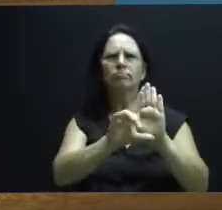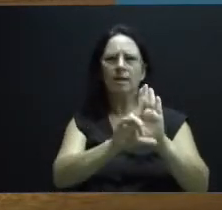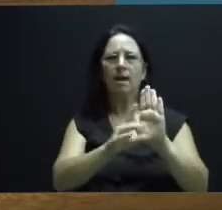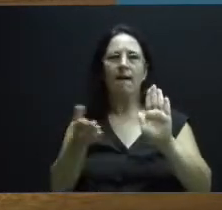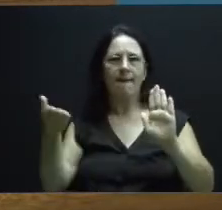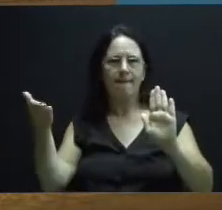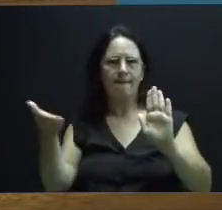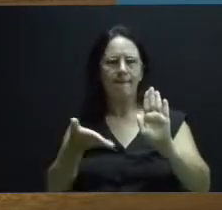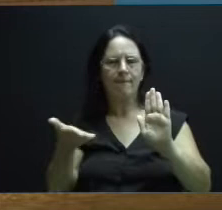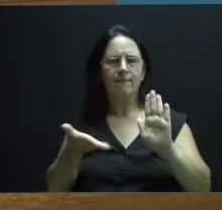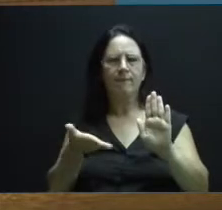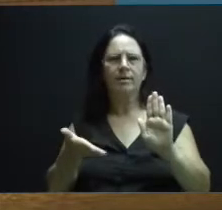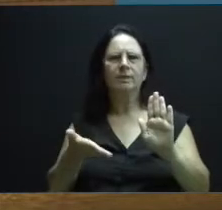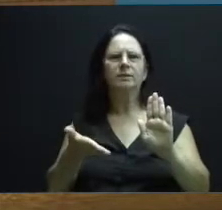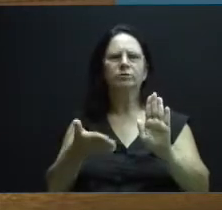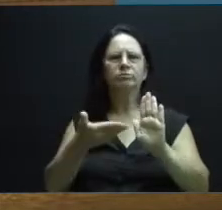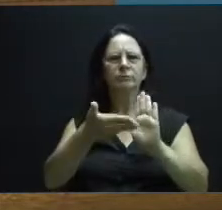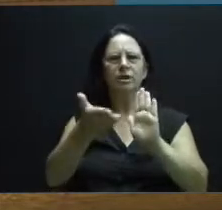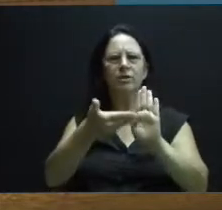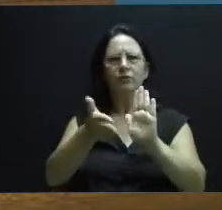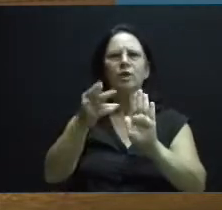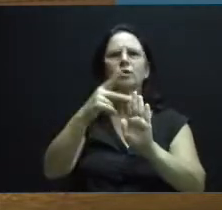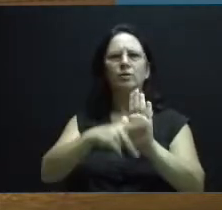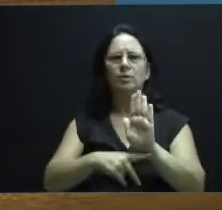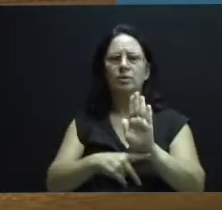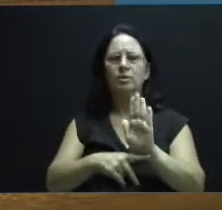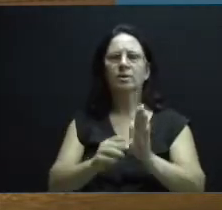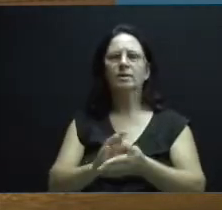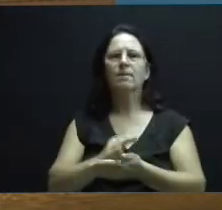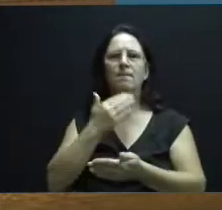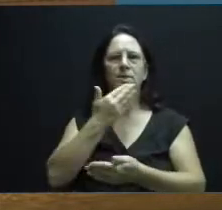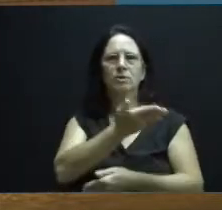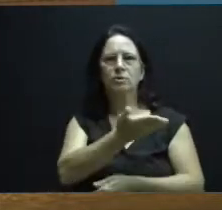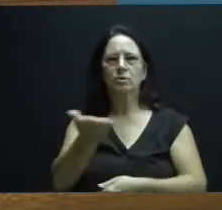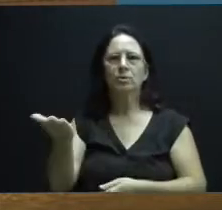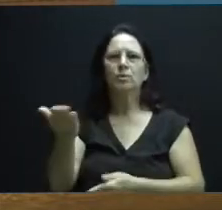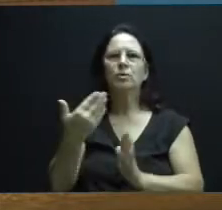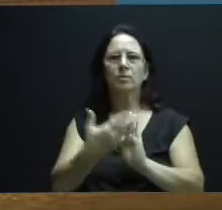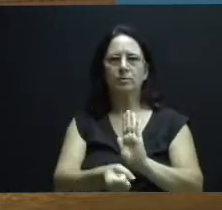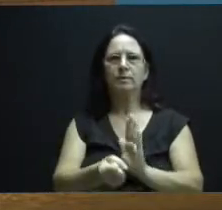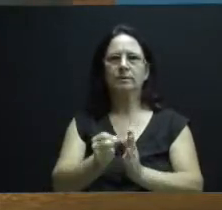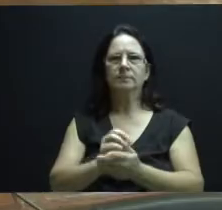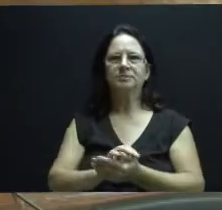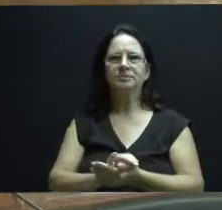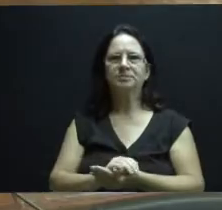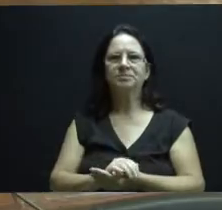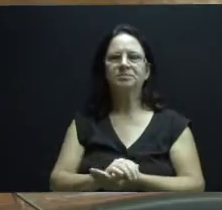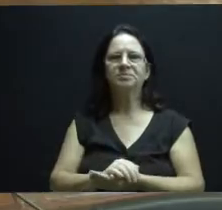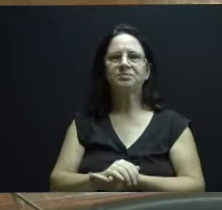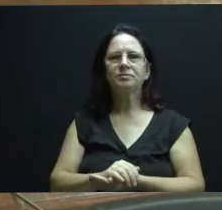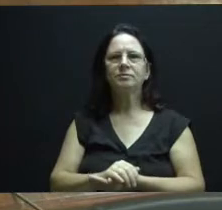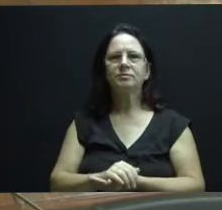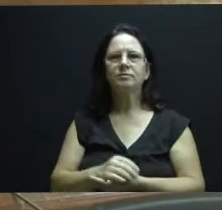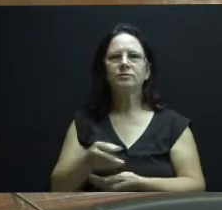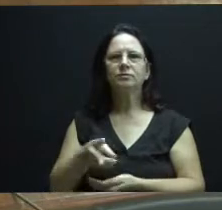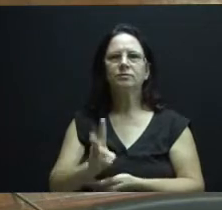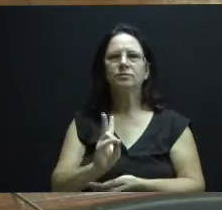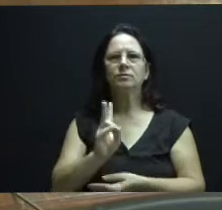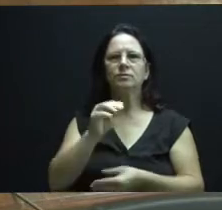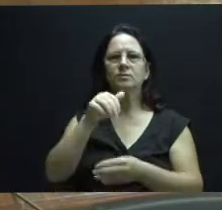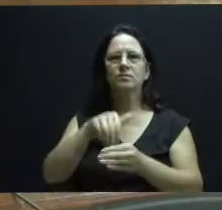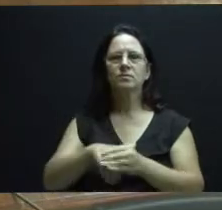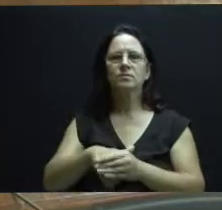agora definitivamente enviando esse projeto de lei para casa é por isso peço a aprovação de todos novos padres continua em